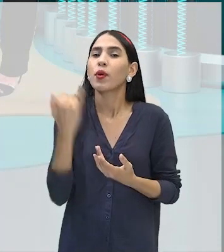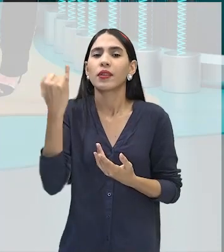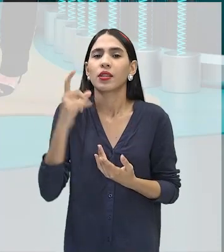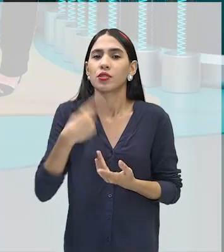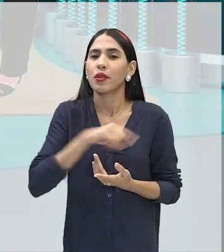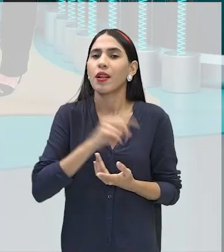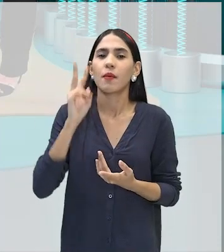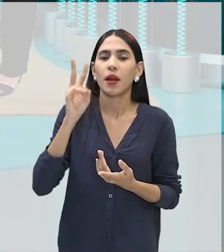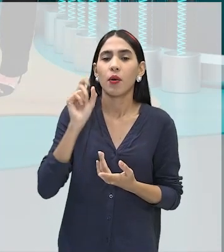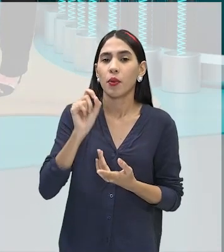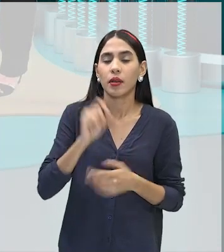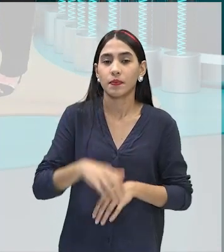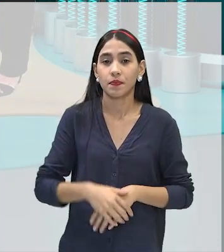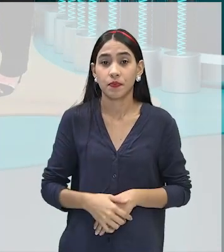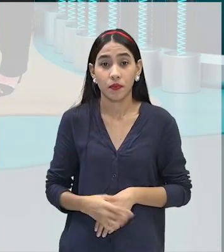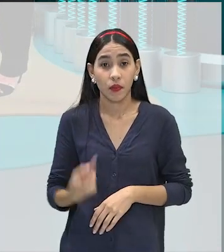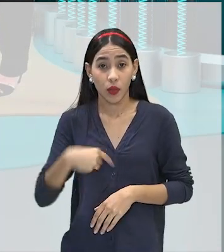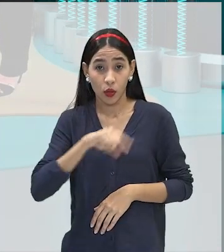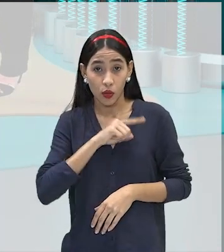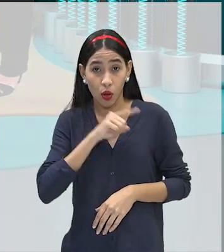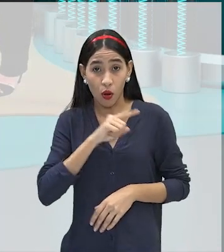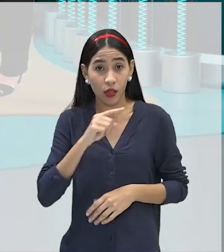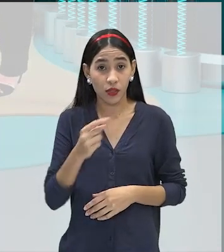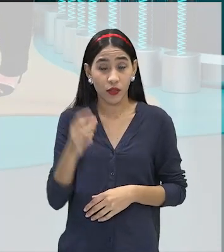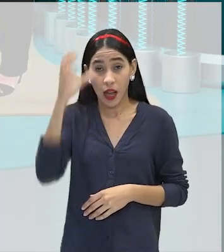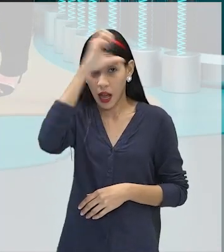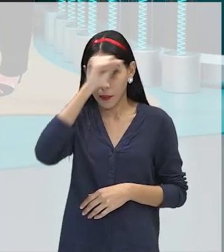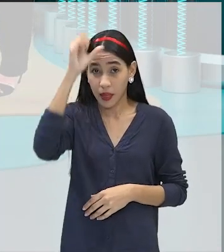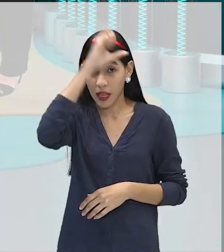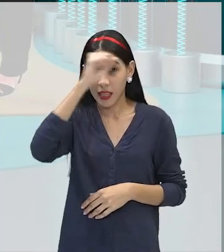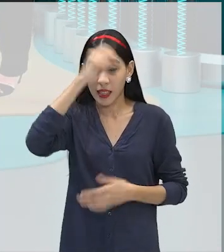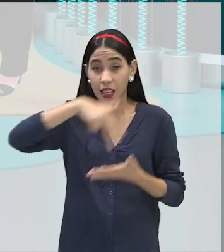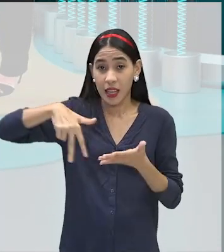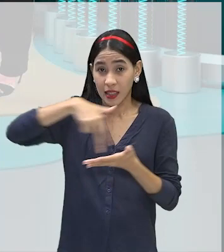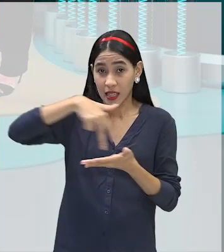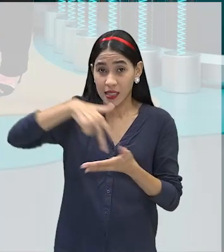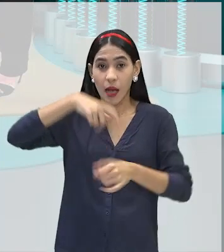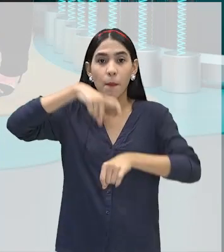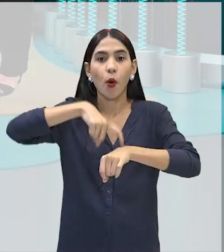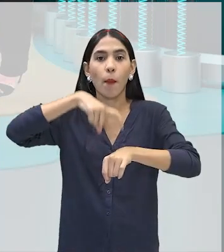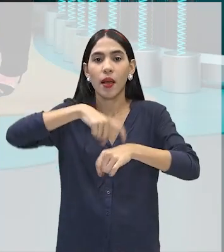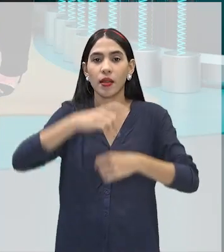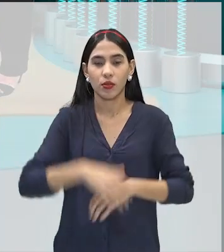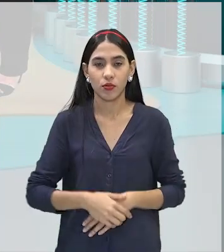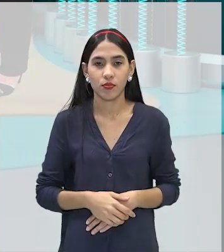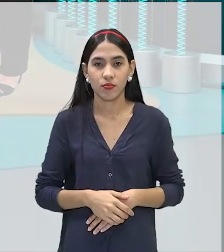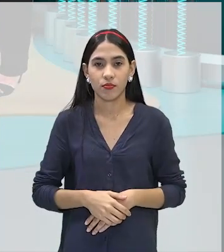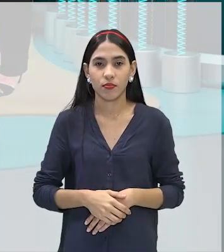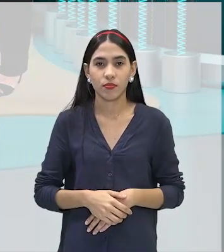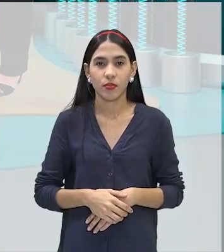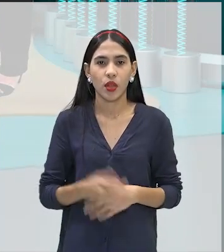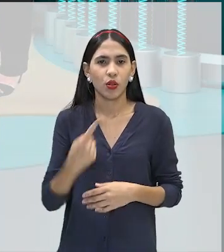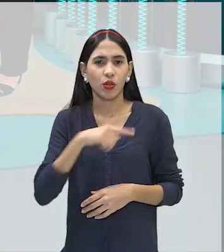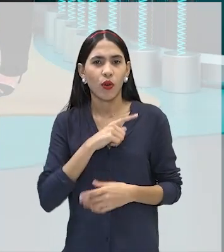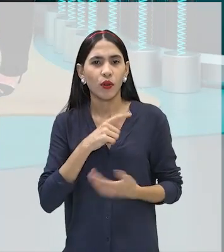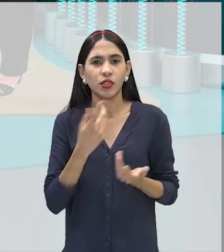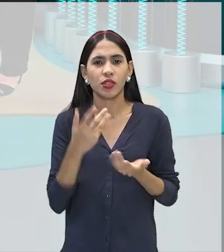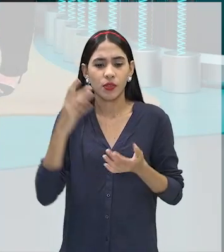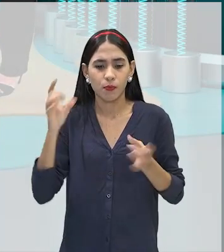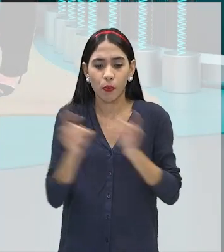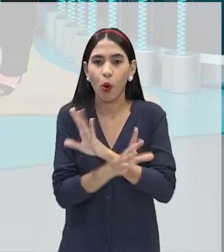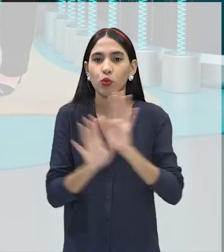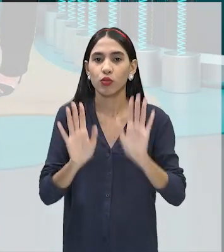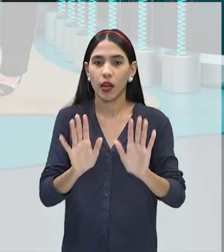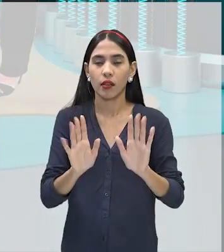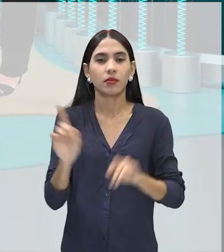gente lembrar? Que nós vamos aprender a dançar lá na hora, a gente não tem que saber dançar para querer dançar, tá?